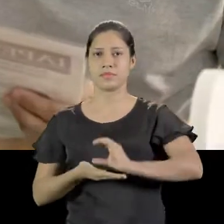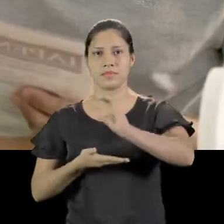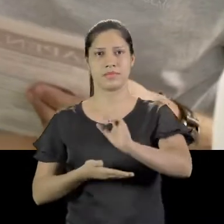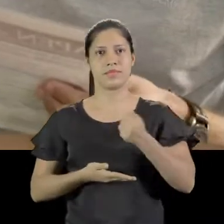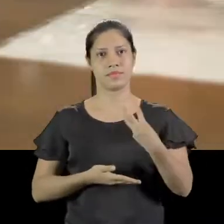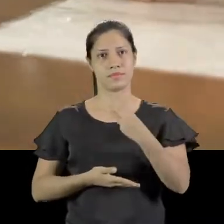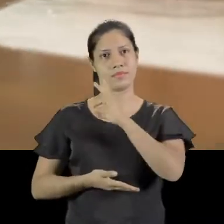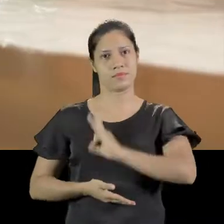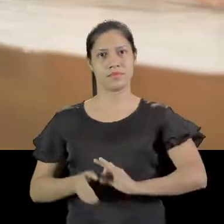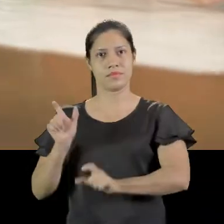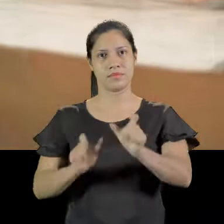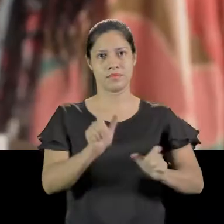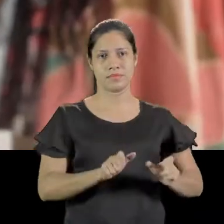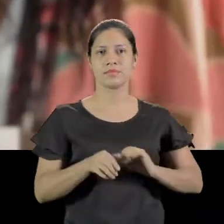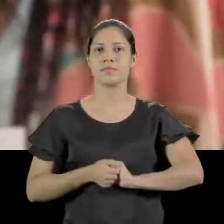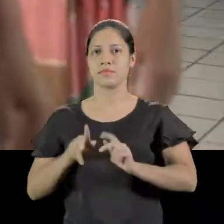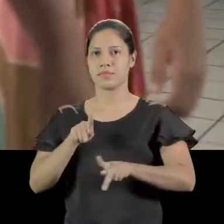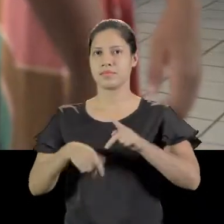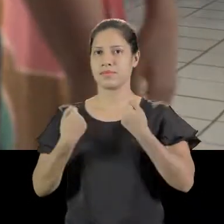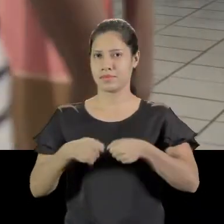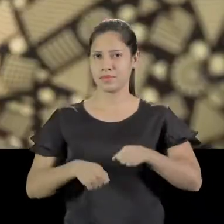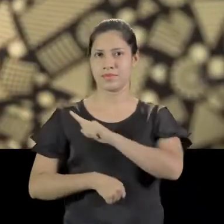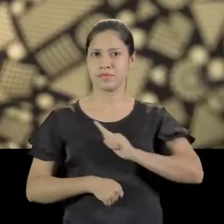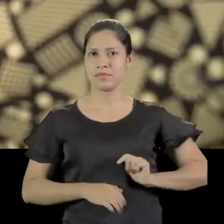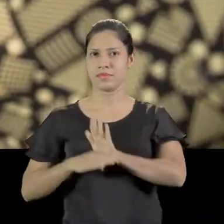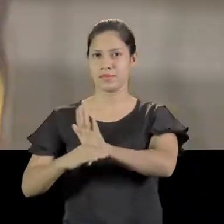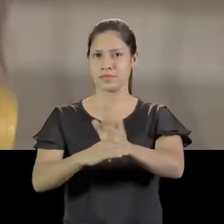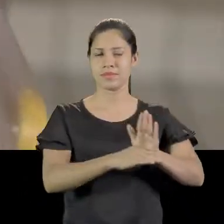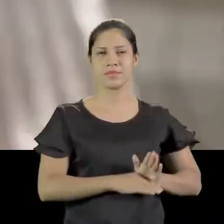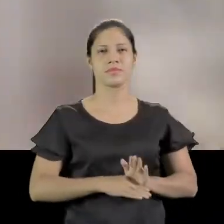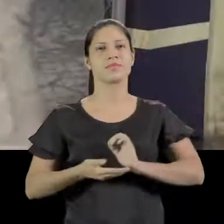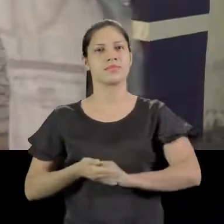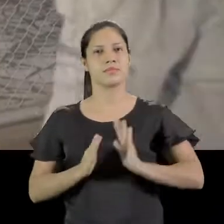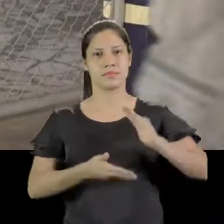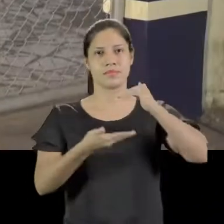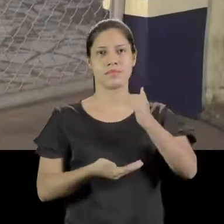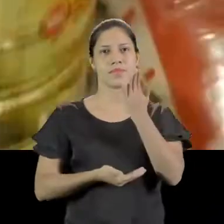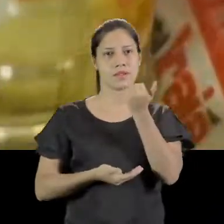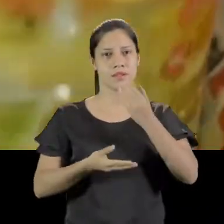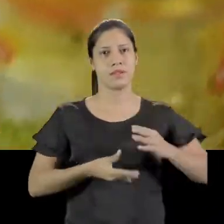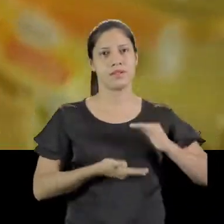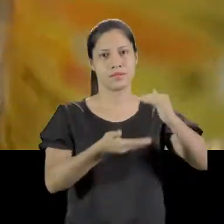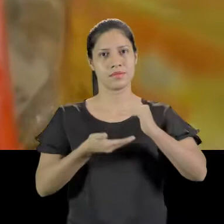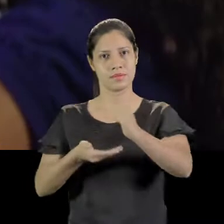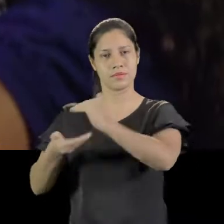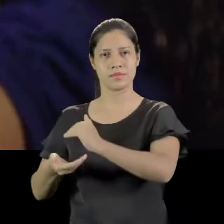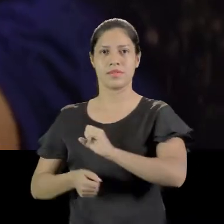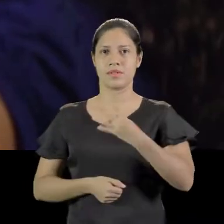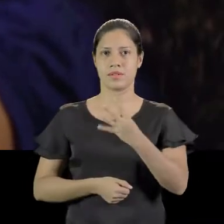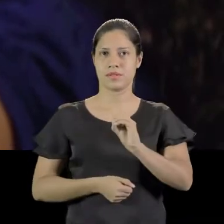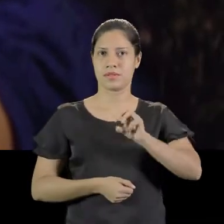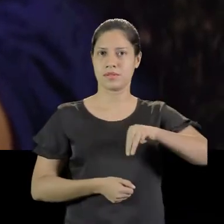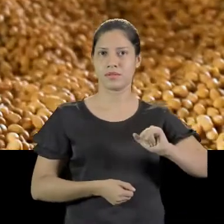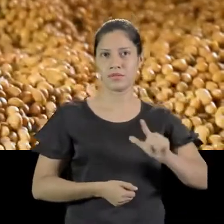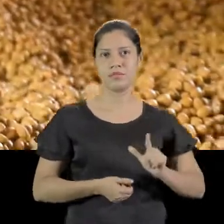adiantou o 13º dos servidores. Quando a população mais precisou, o governo estava lá e distribuiu quase 40 mil cestas básicas durante